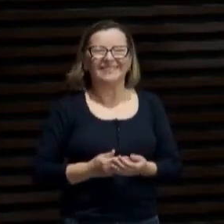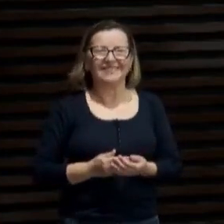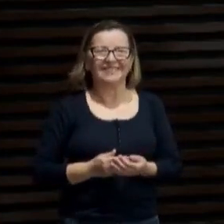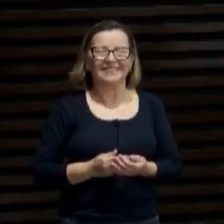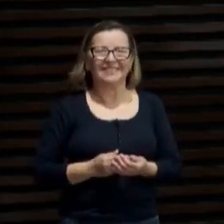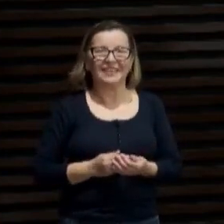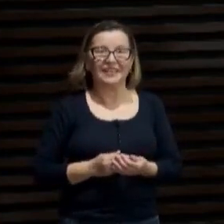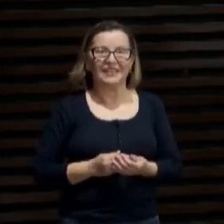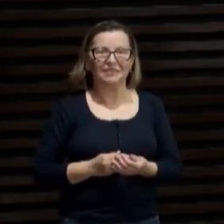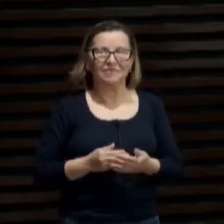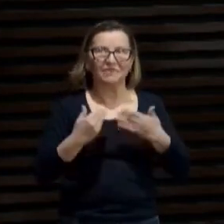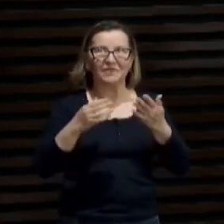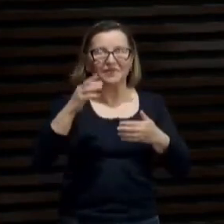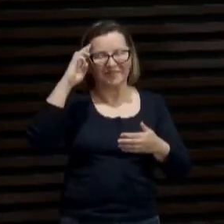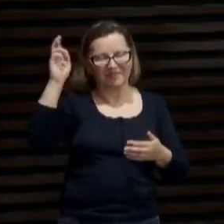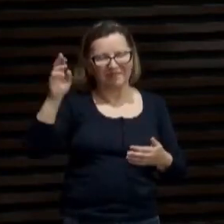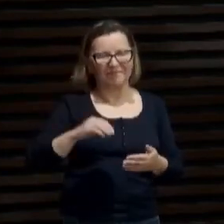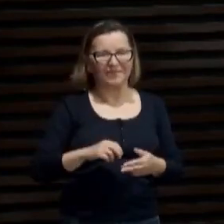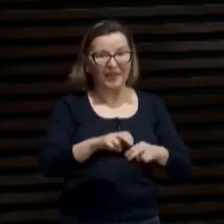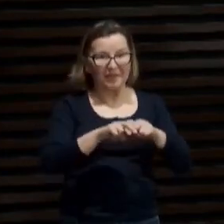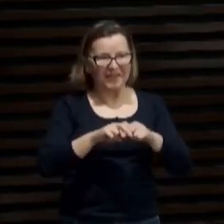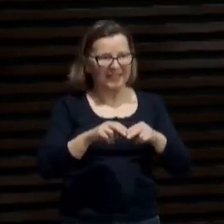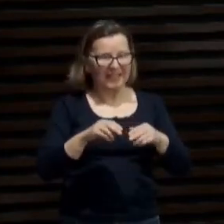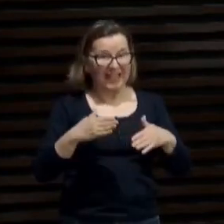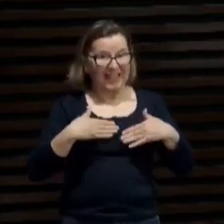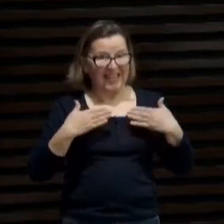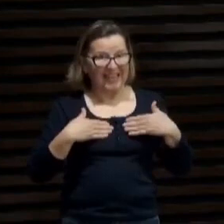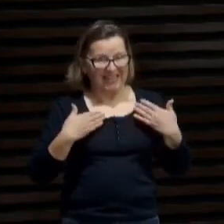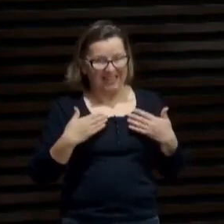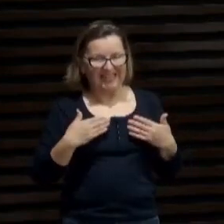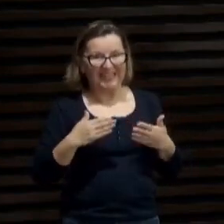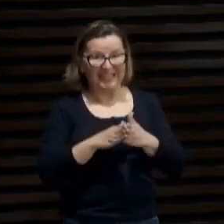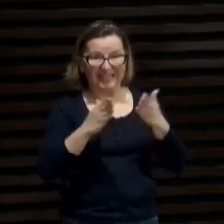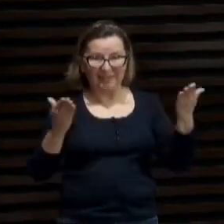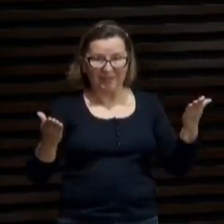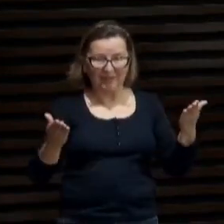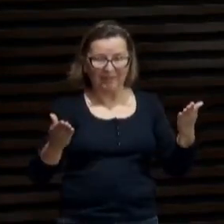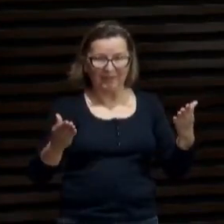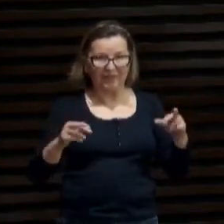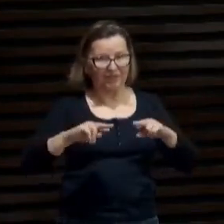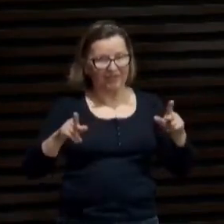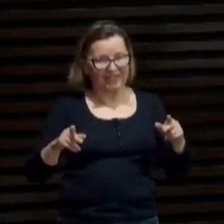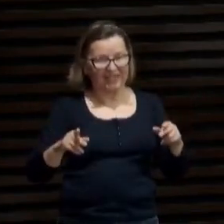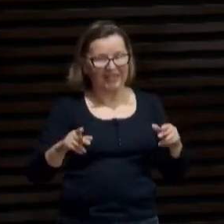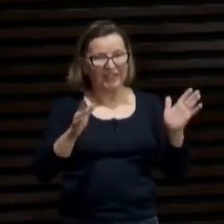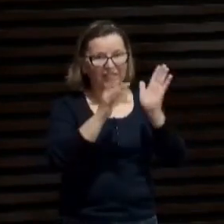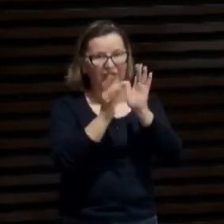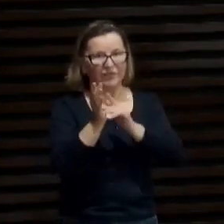É por isso que a alegria da Bíblia é um paradoxo. As próprias bem-aventuranças, quando Jesus diz assim,